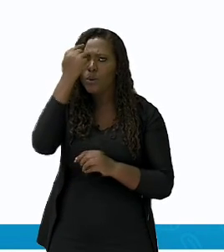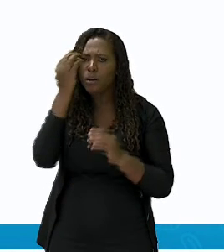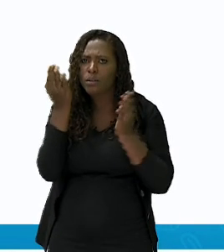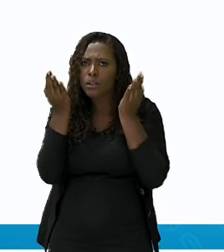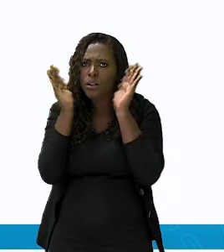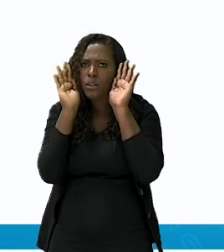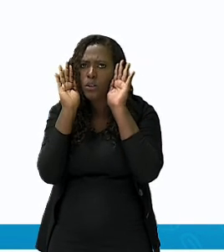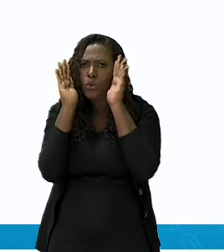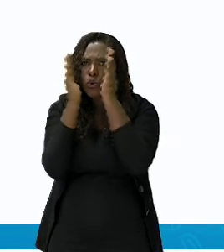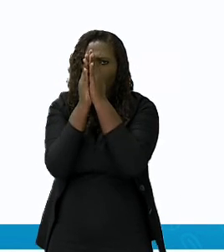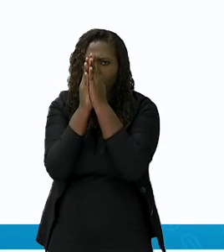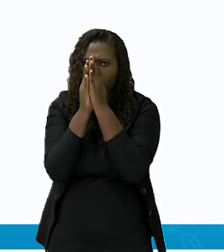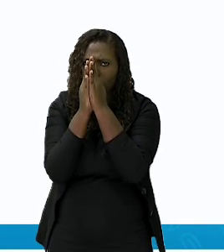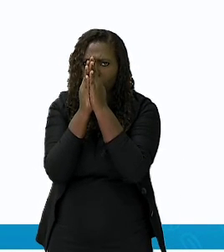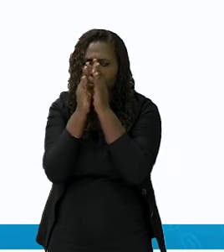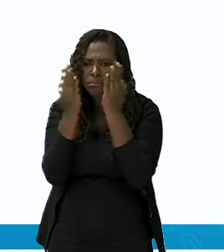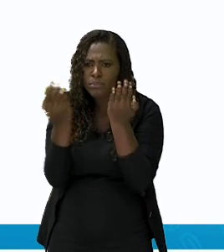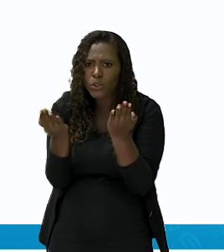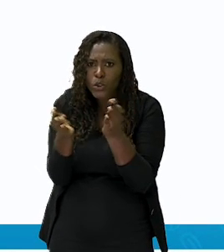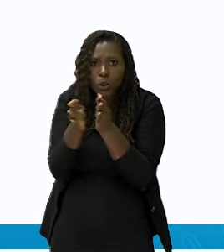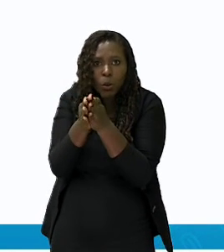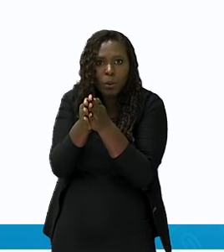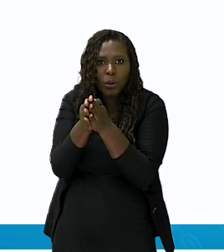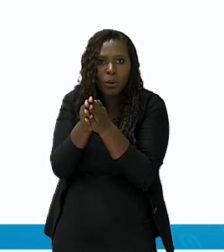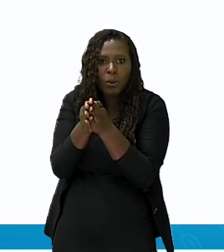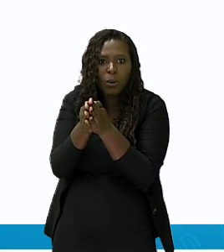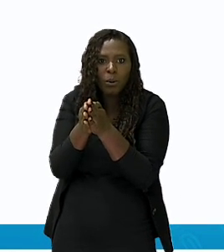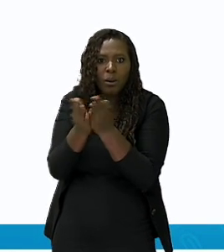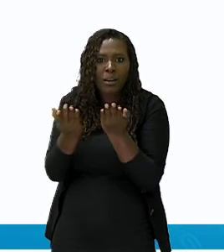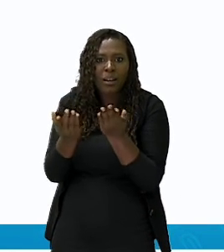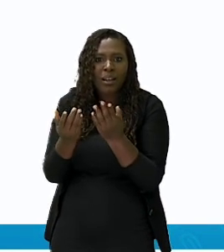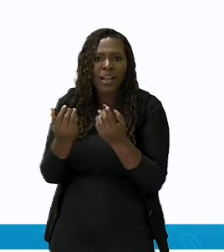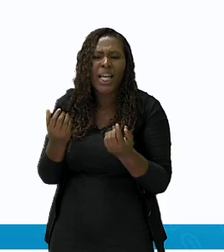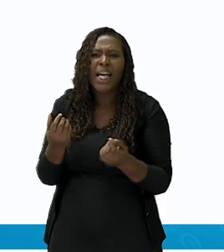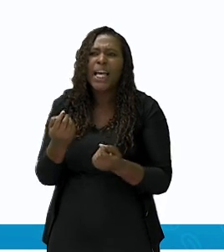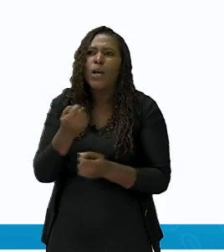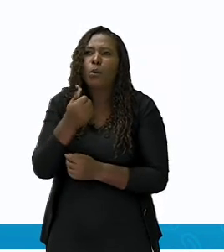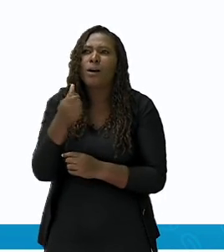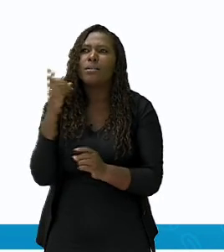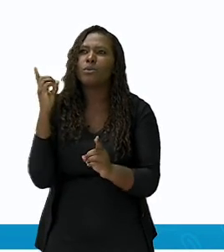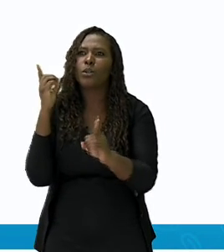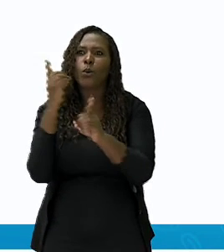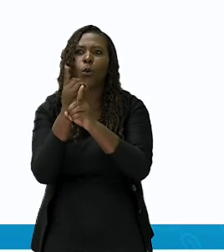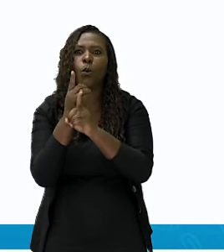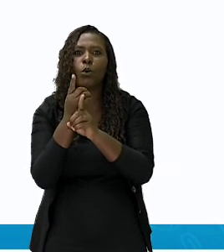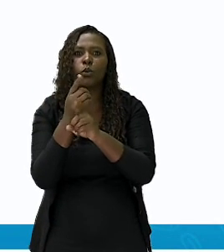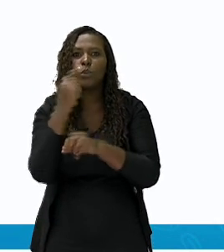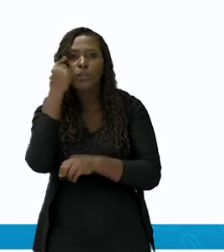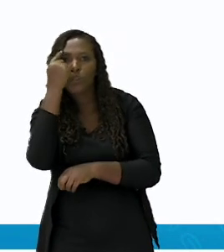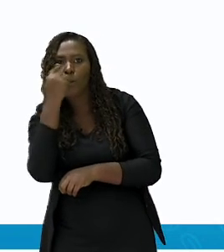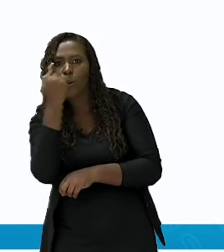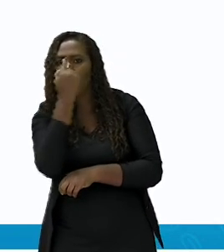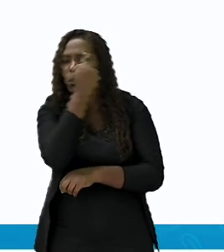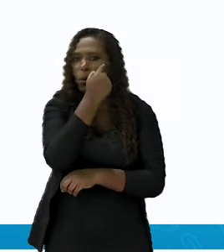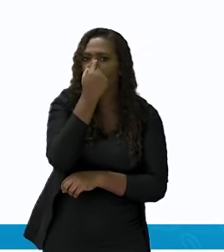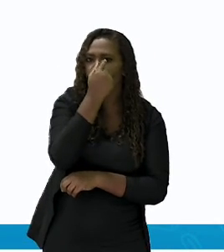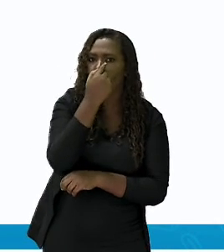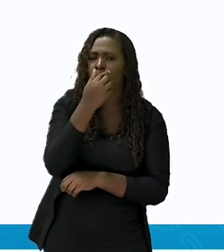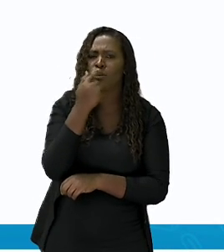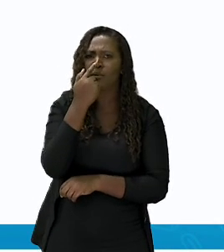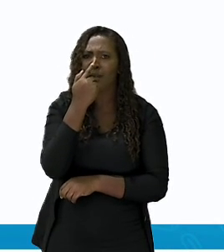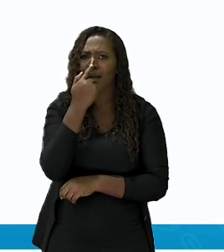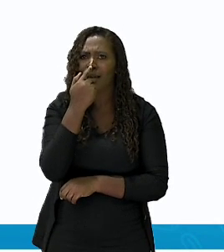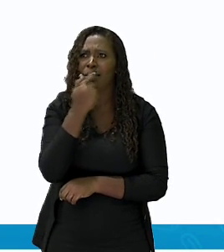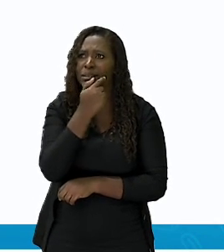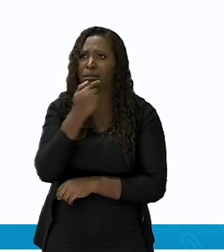outro ficou junto, é quase um encontro de olhos, olho, nariz, boca, em lados diferentes.